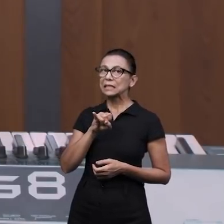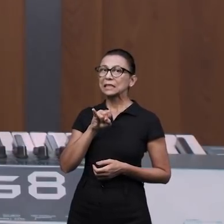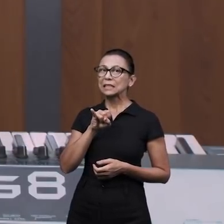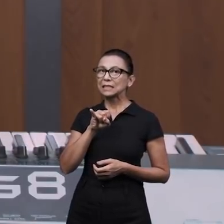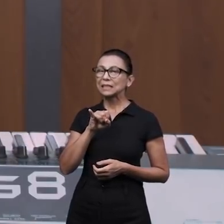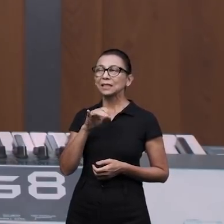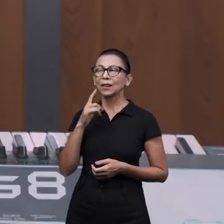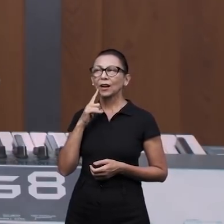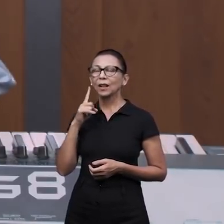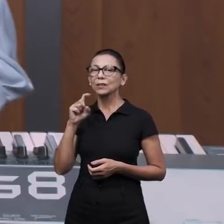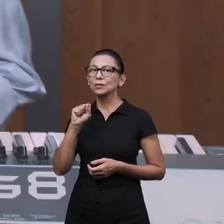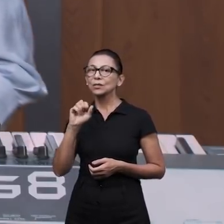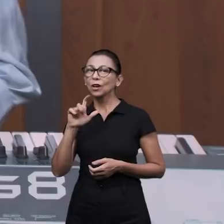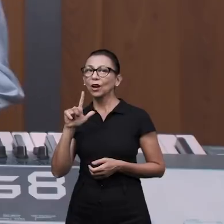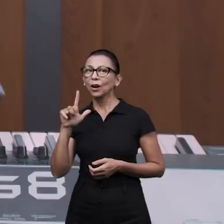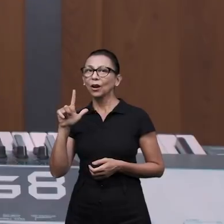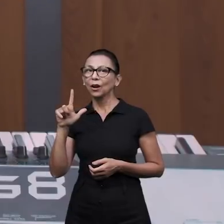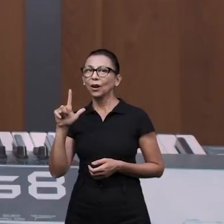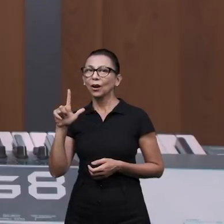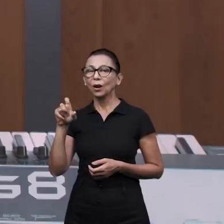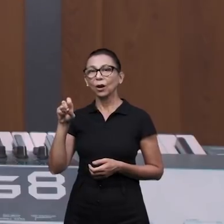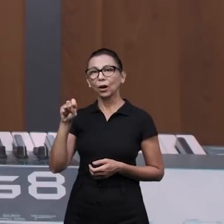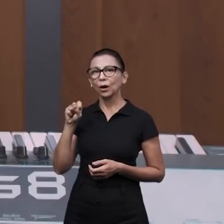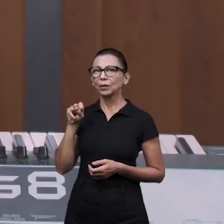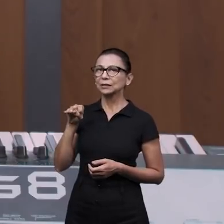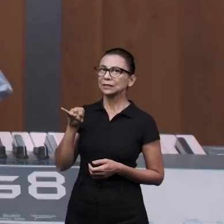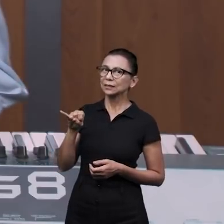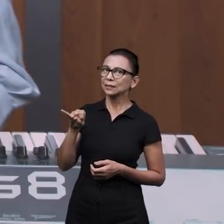Sol, sol, sol, lá, sol, si.